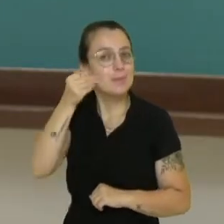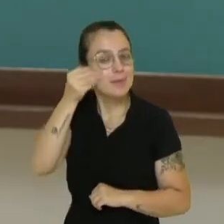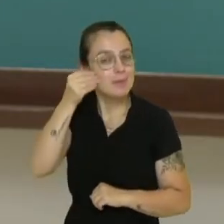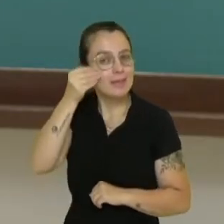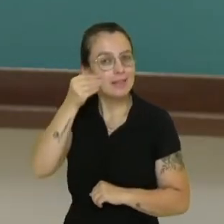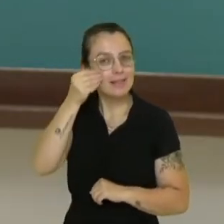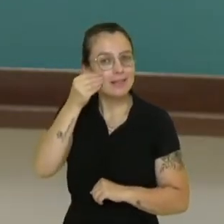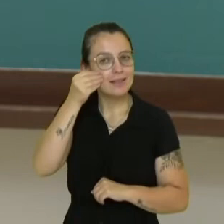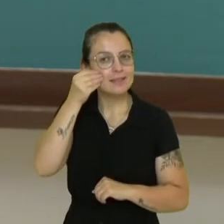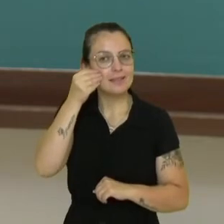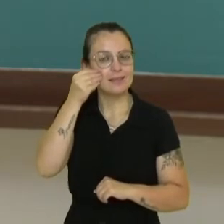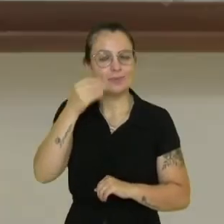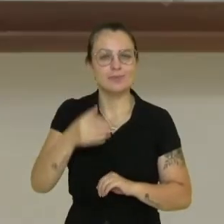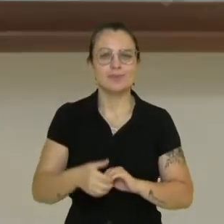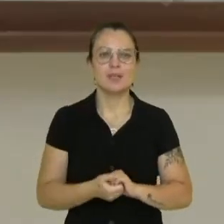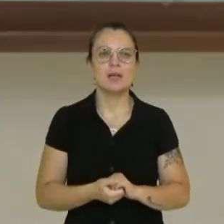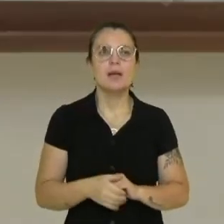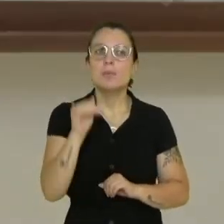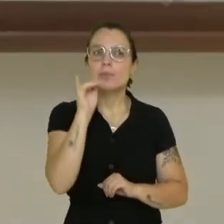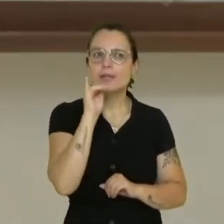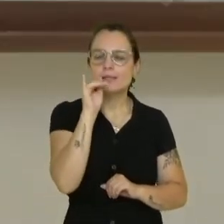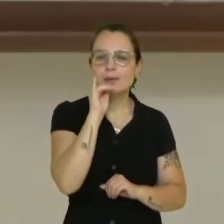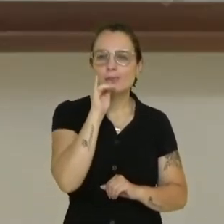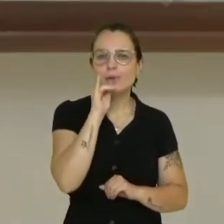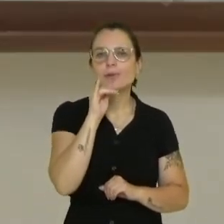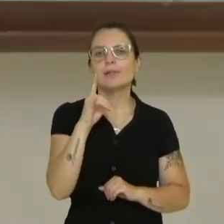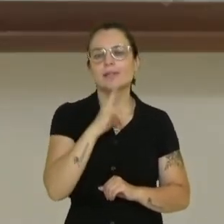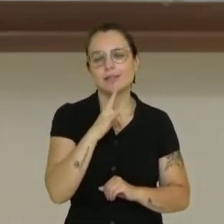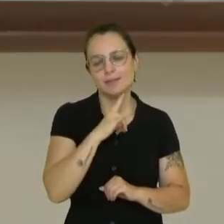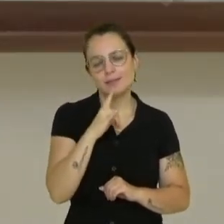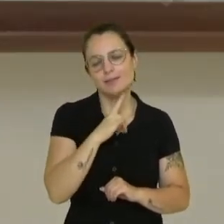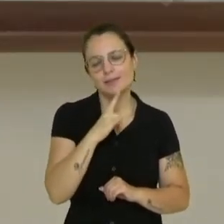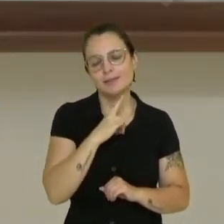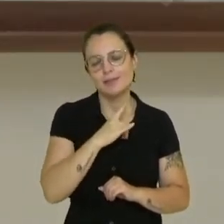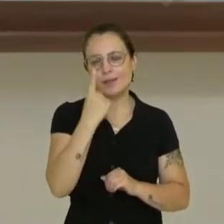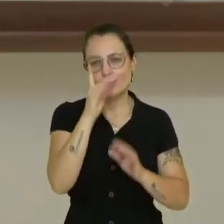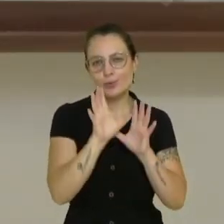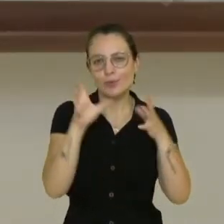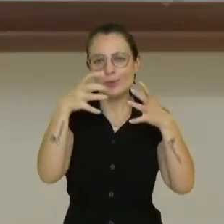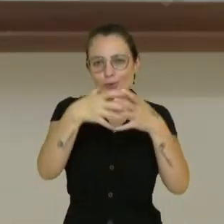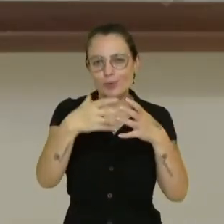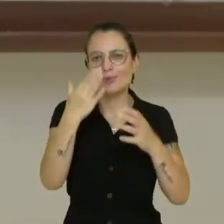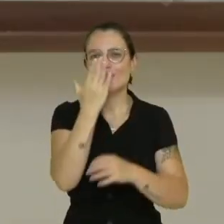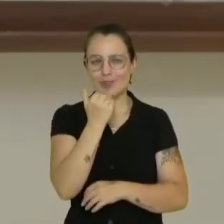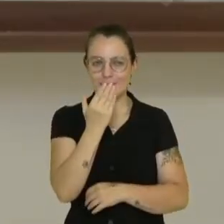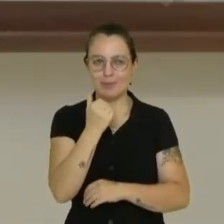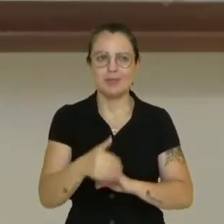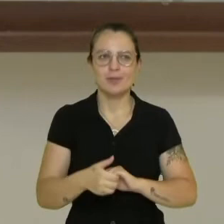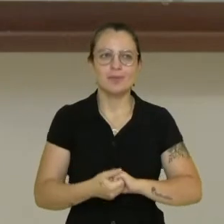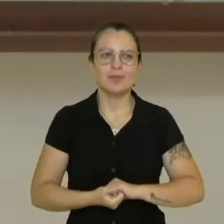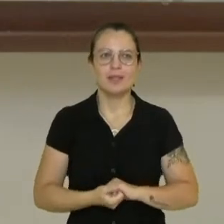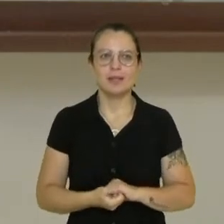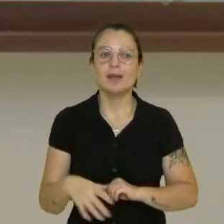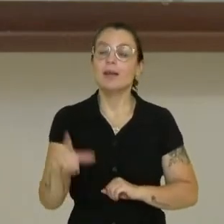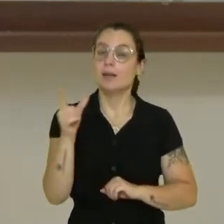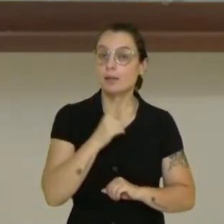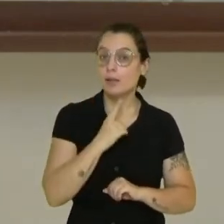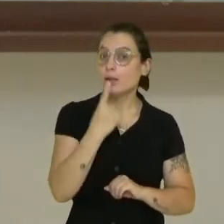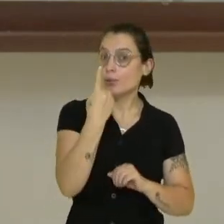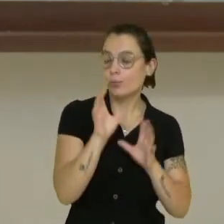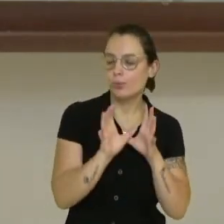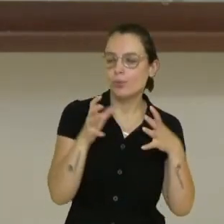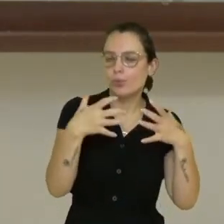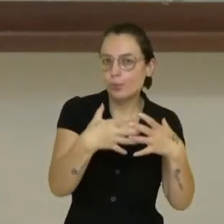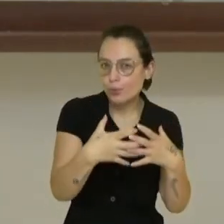a Orquestra dos Vegetais. No Brasil, nós vamos ter também um grupo chamado Barbatuques, que explora possibilidades de sons vocais